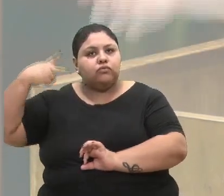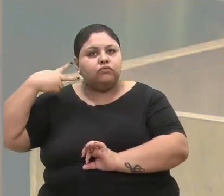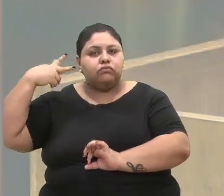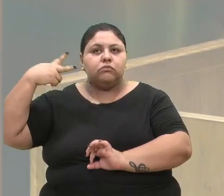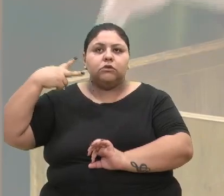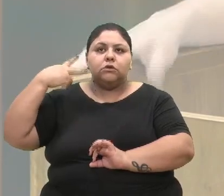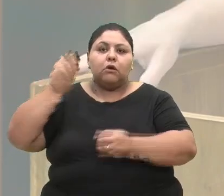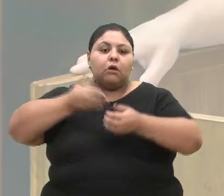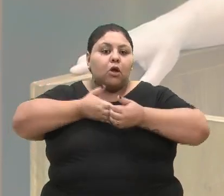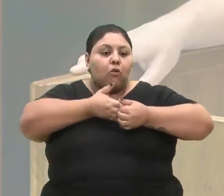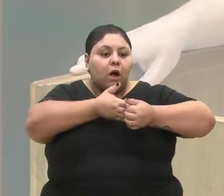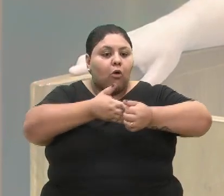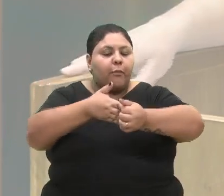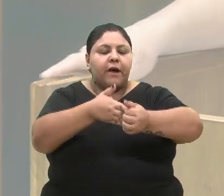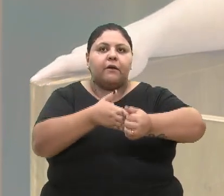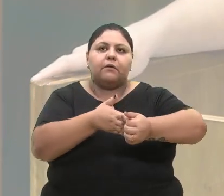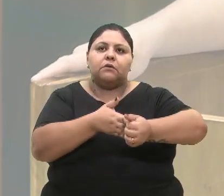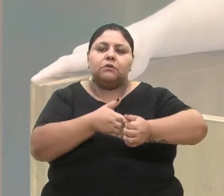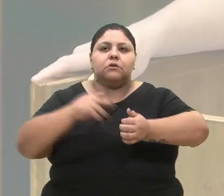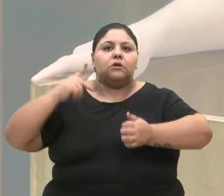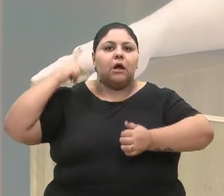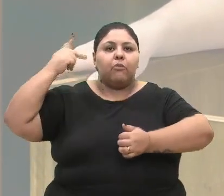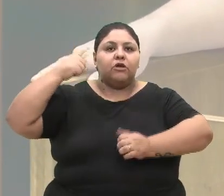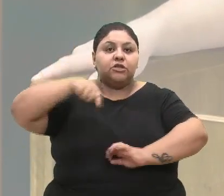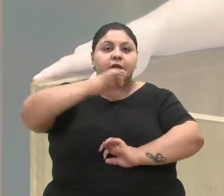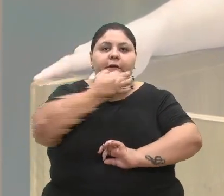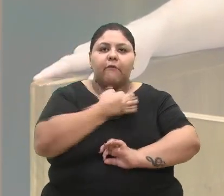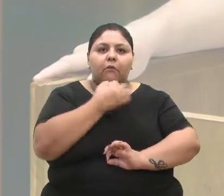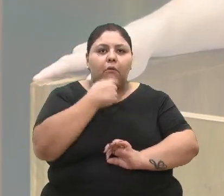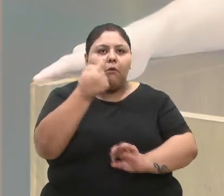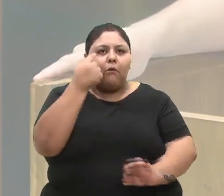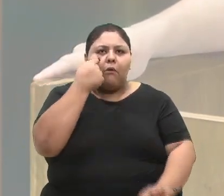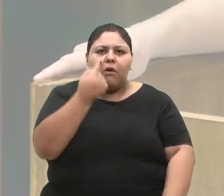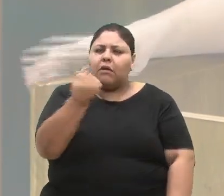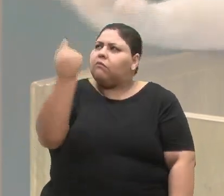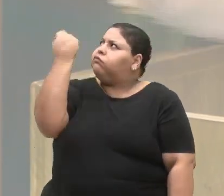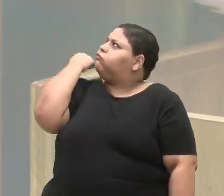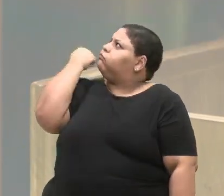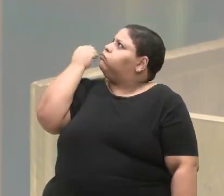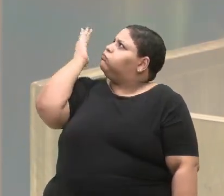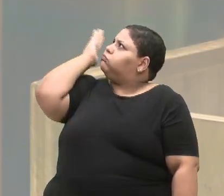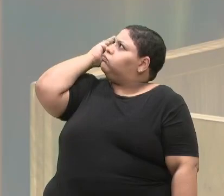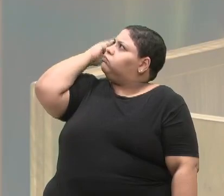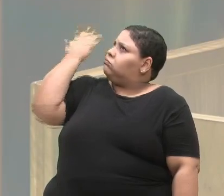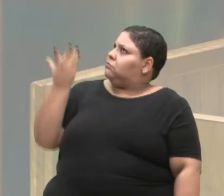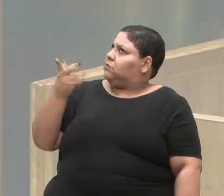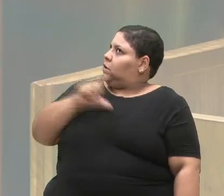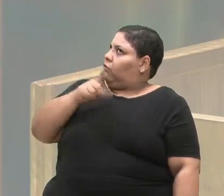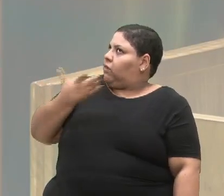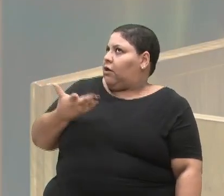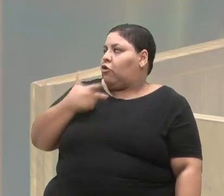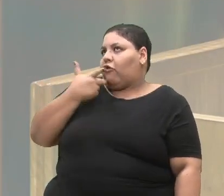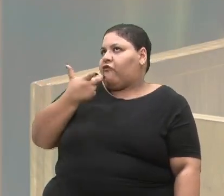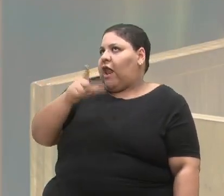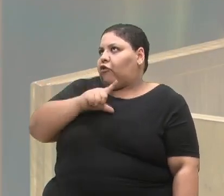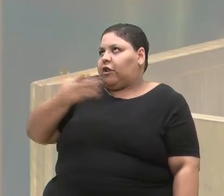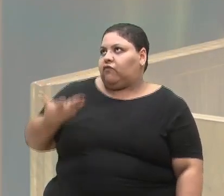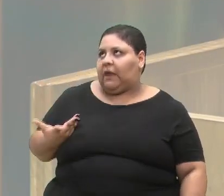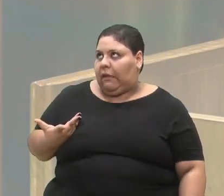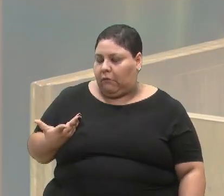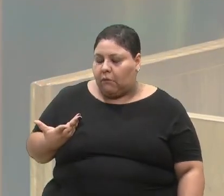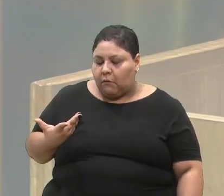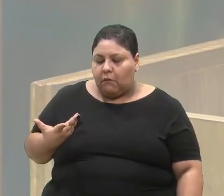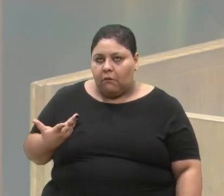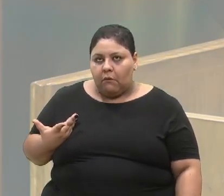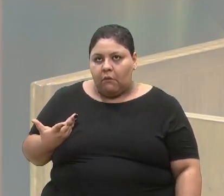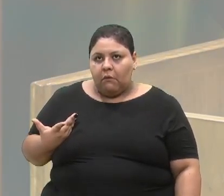que eu acompanhei a política aqui em Caxias do Sul, olhei para trás, pensei, não digo que não tem, não digo que não tenha,